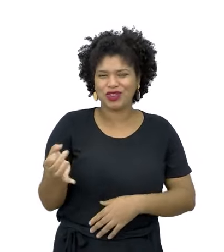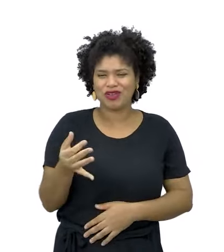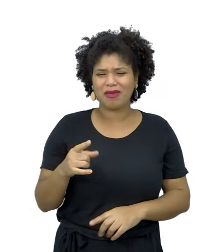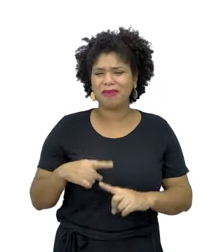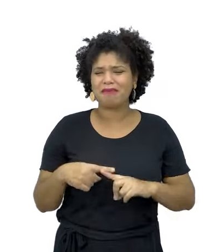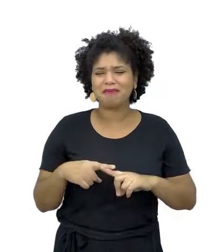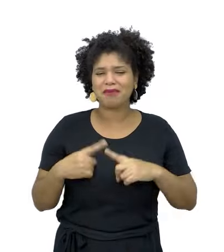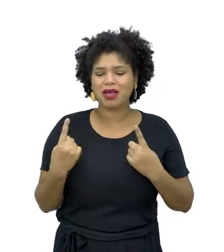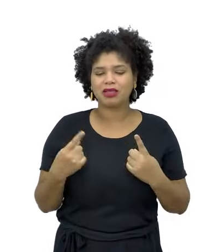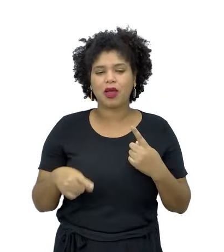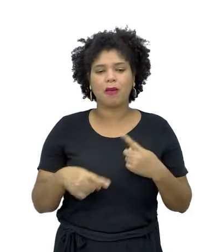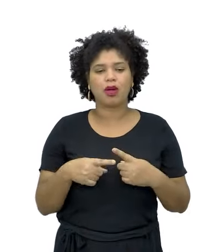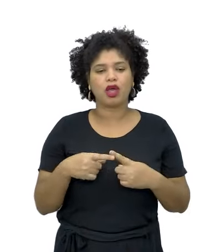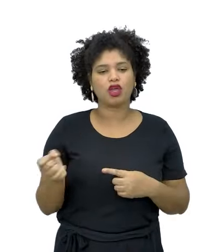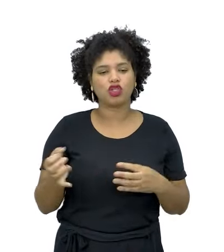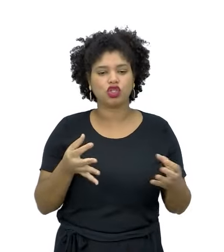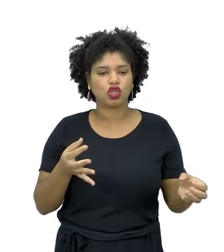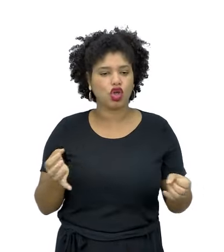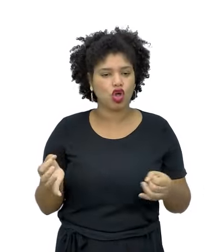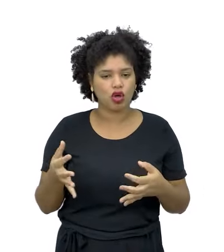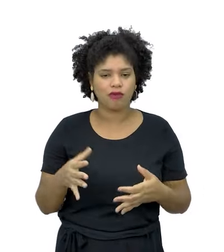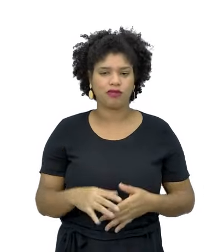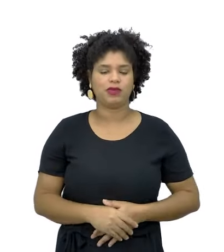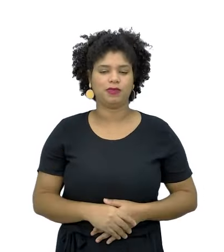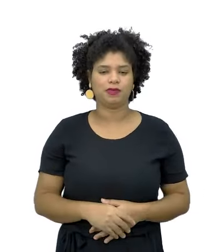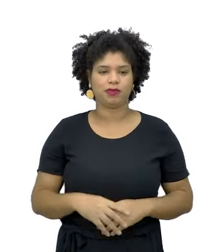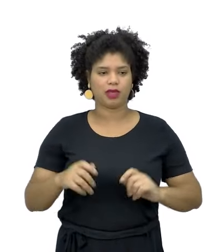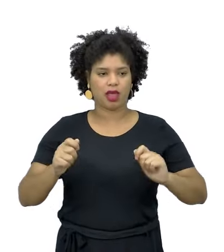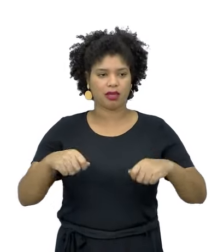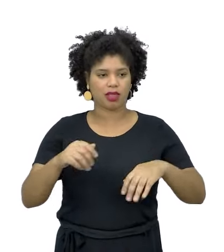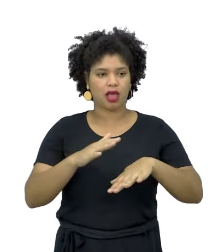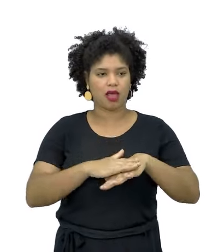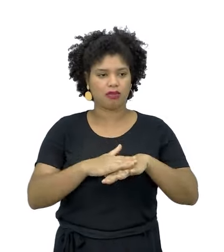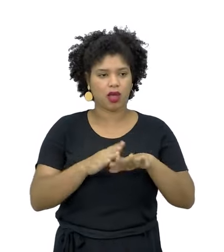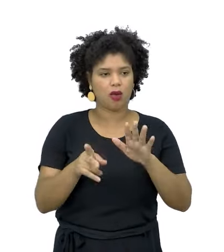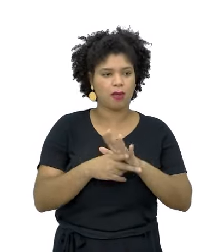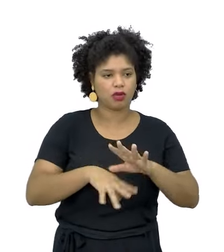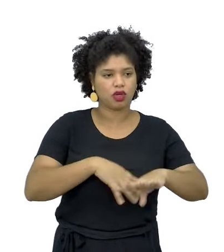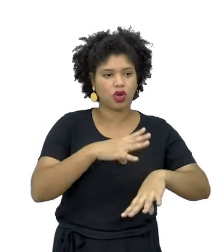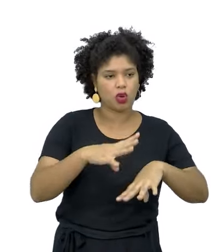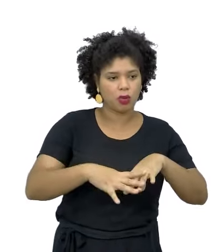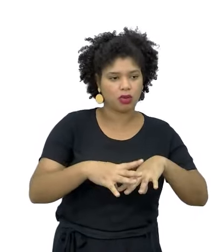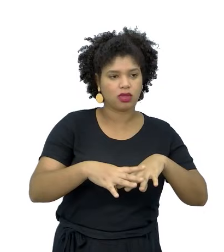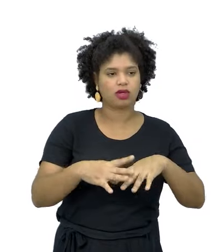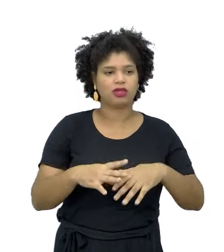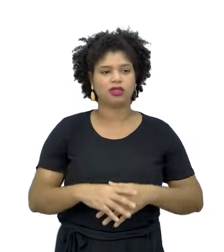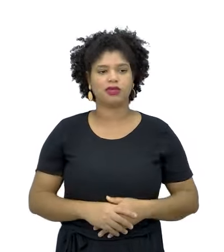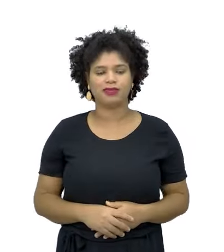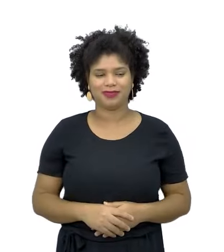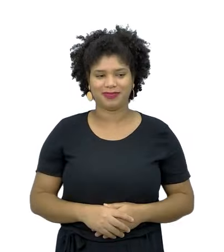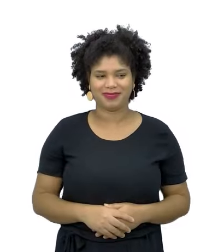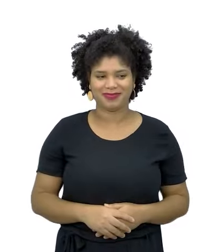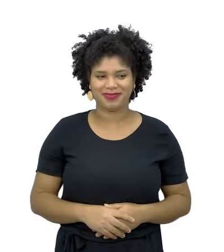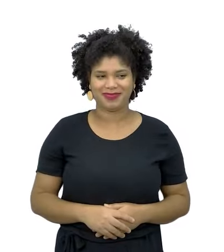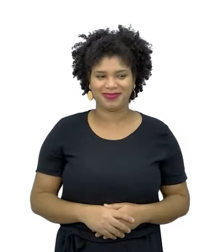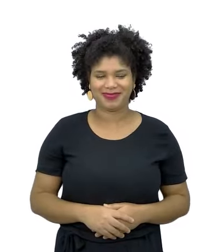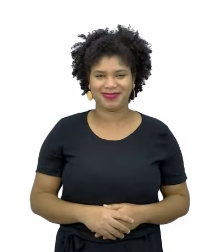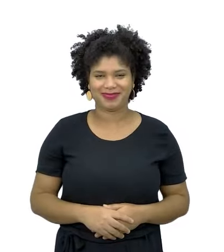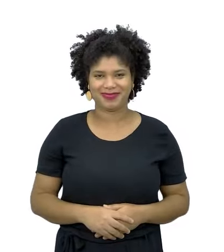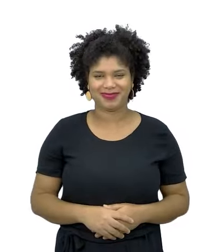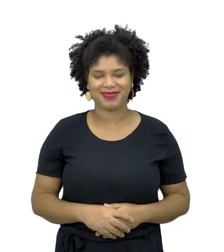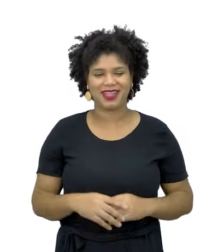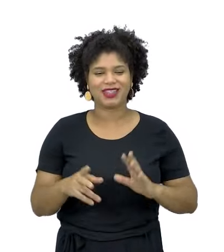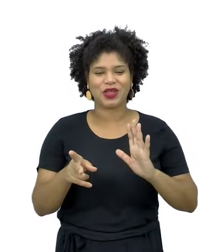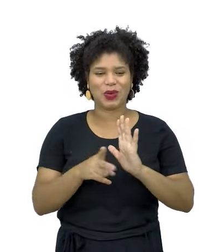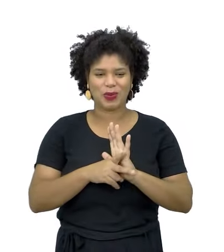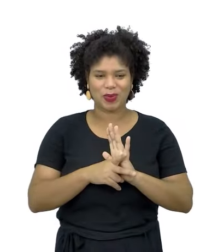matemática nova? Porque eles vão estar criando, né, essa matemática, construindo esse conhecimento através